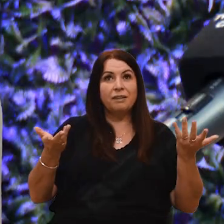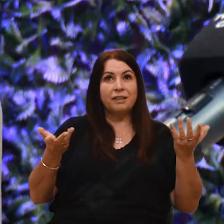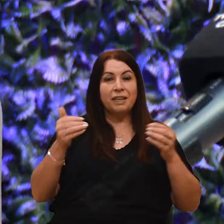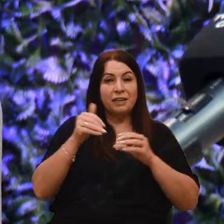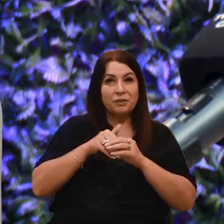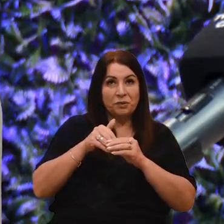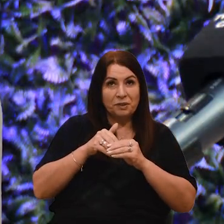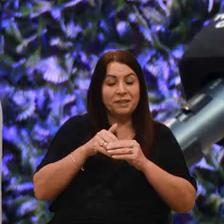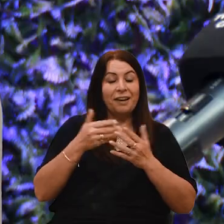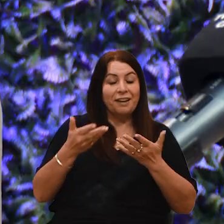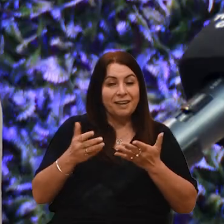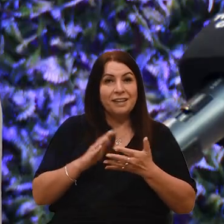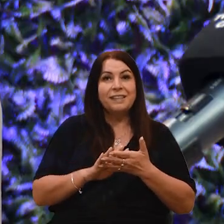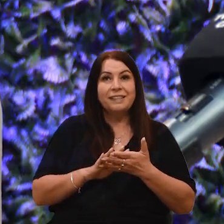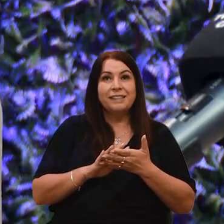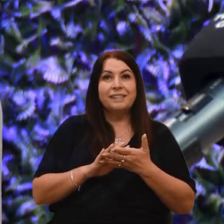Eleitoral